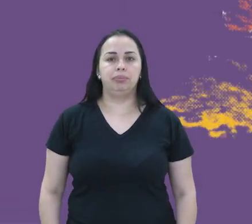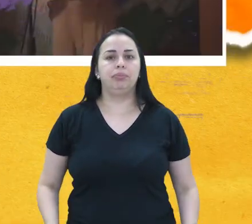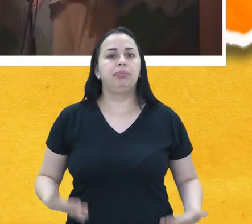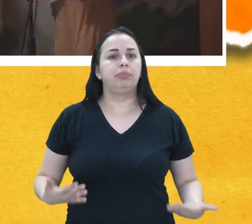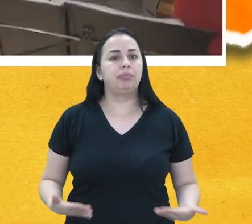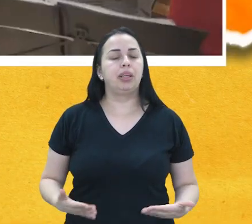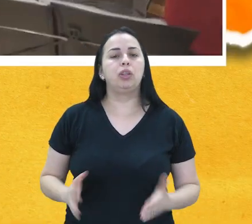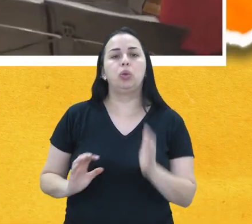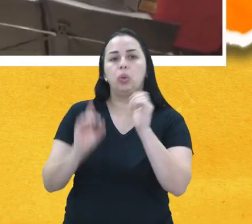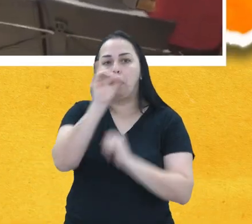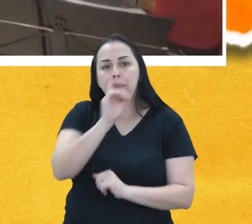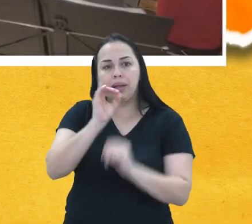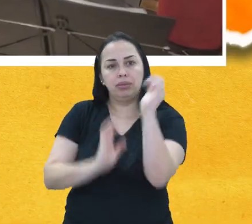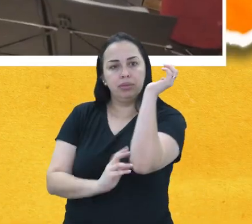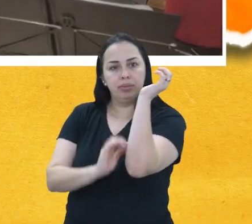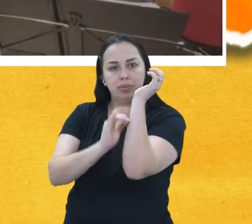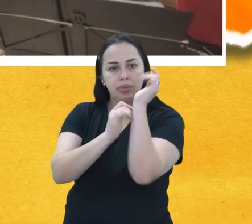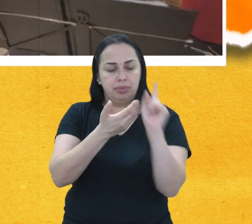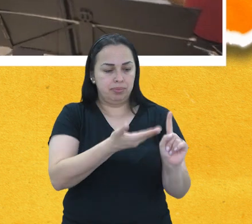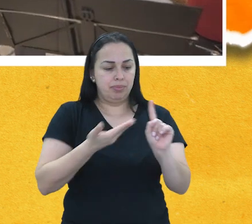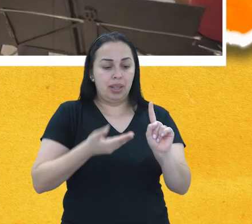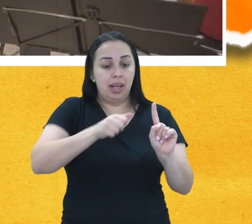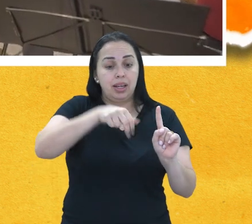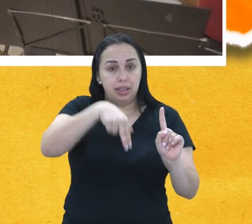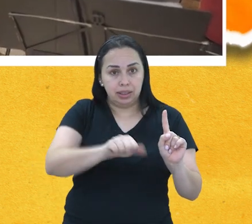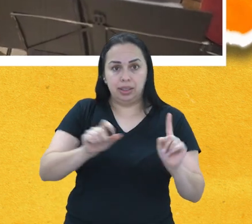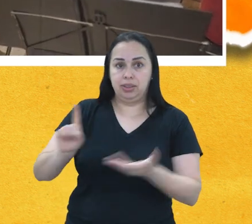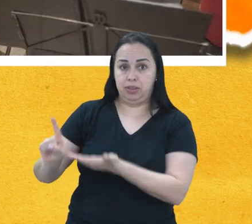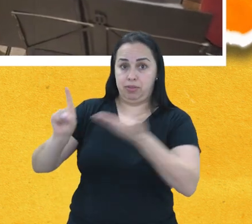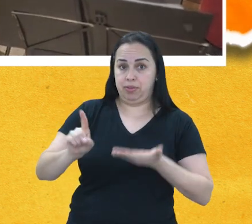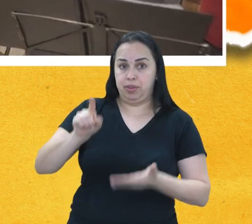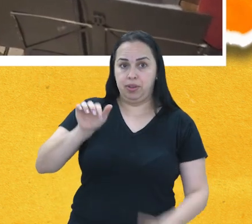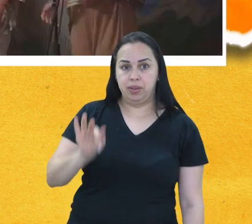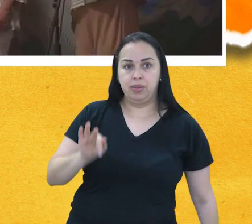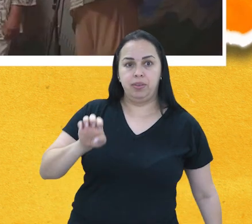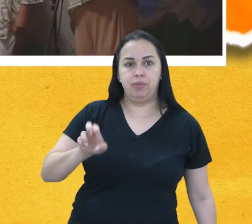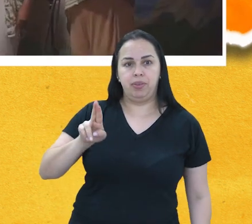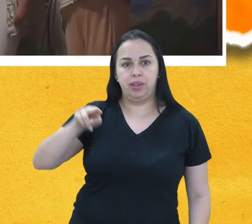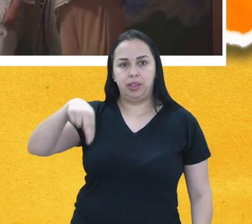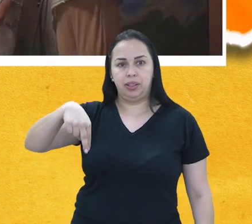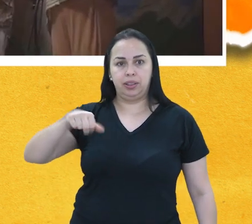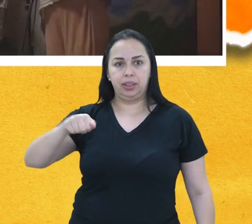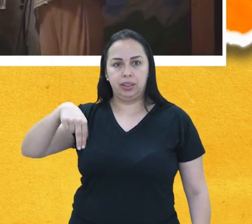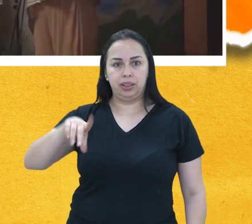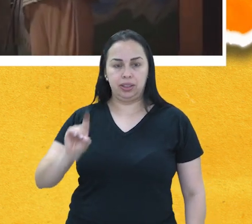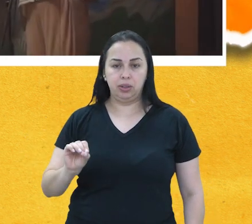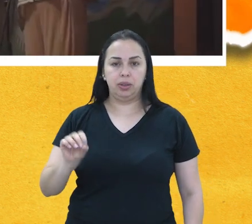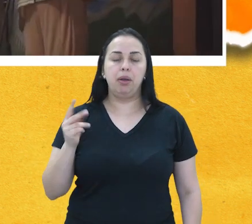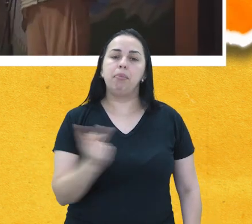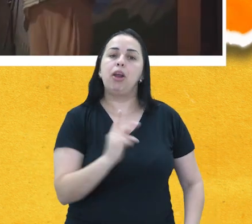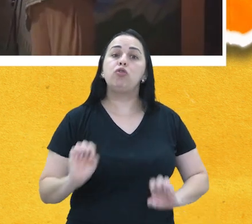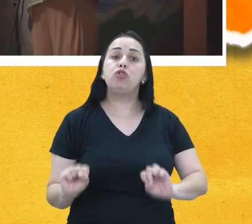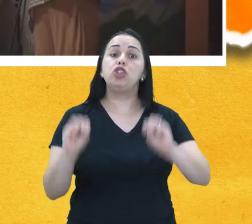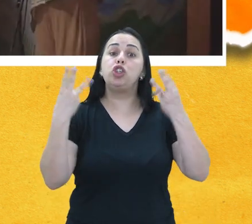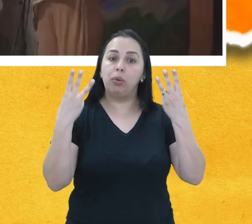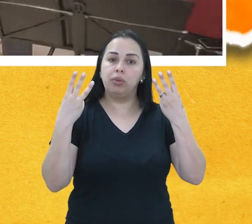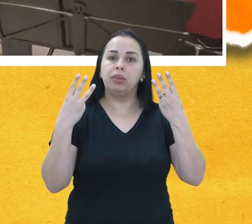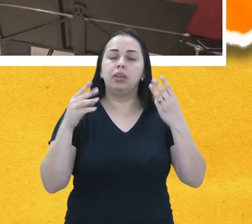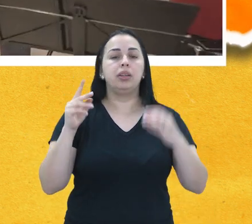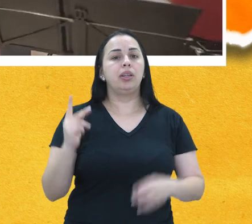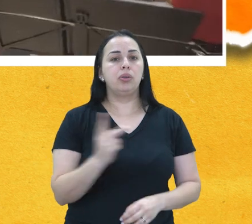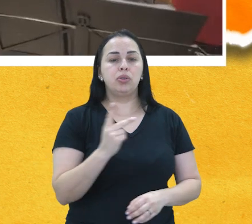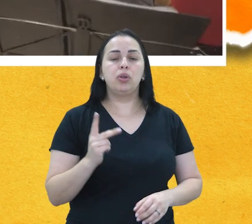No domingo, o Parque Vicentina Aranha recebe a cantora Ana Morena e o arranjador Fernando Moraes para o show Flecha Vive, que